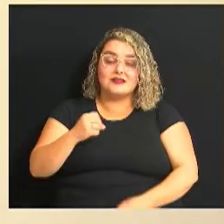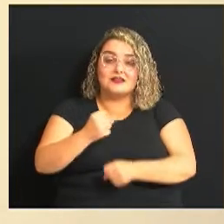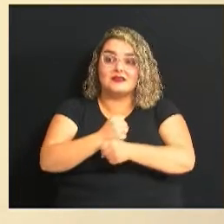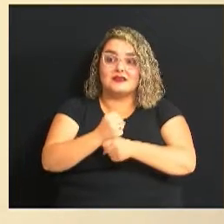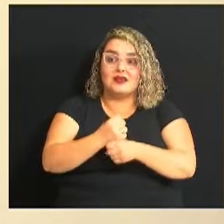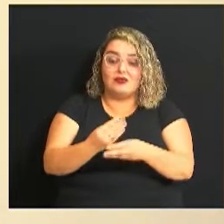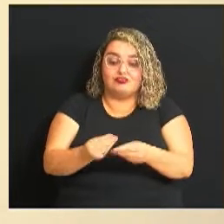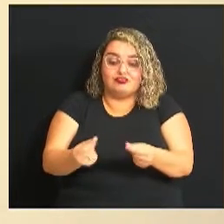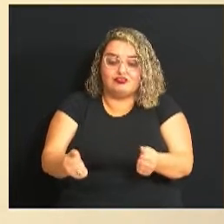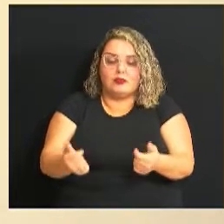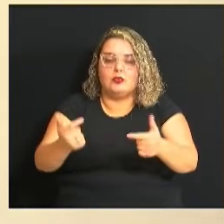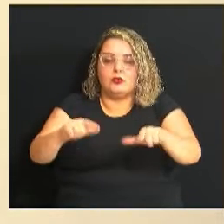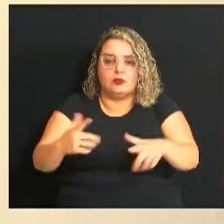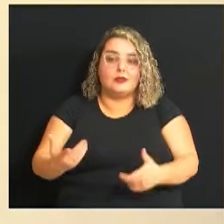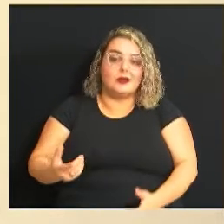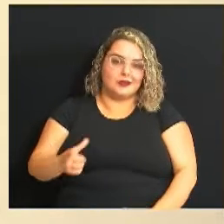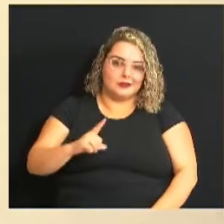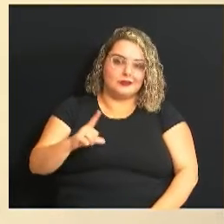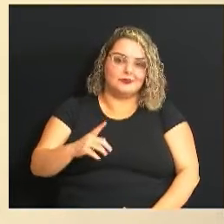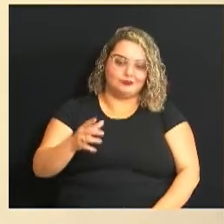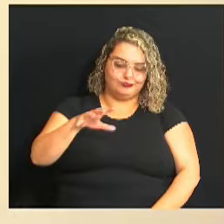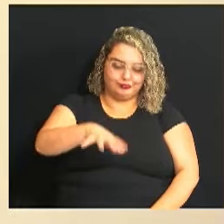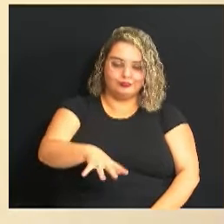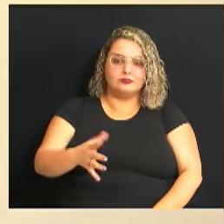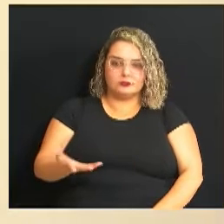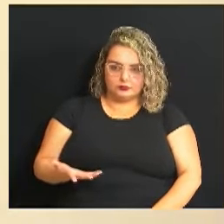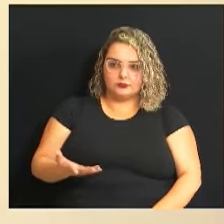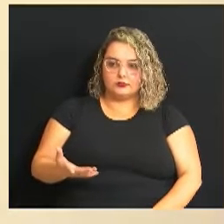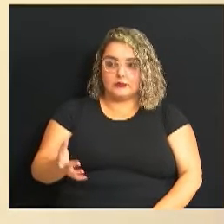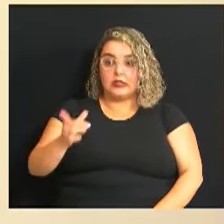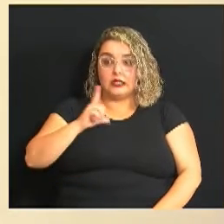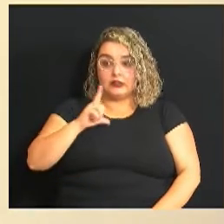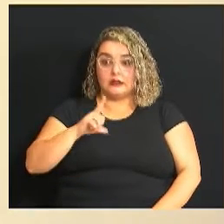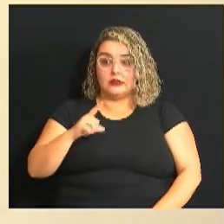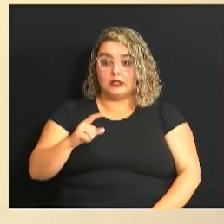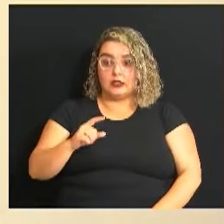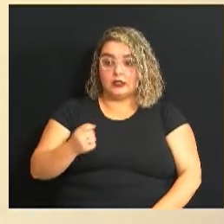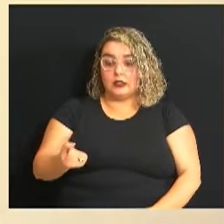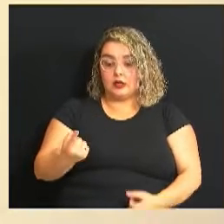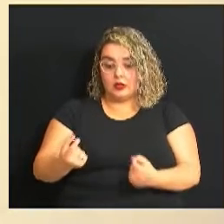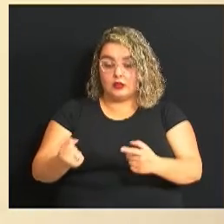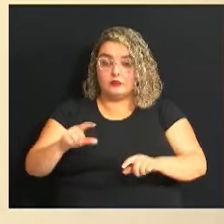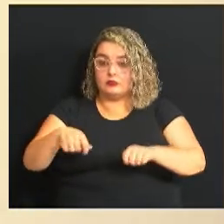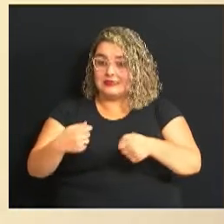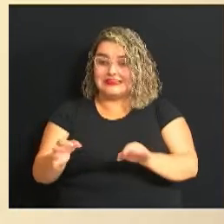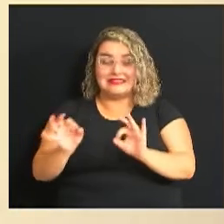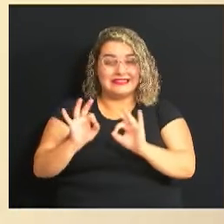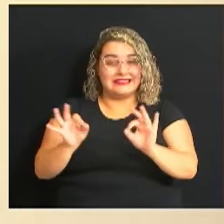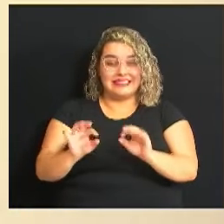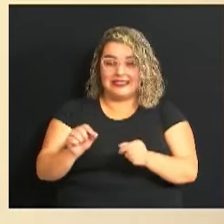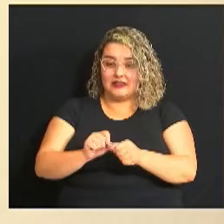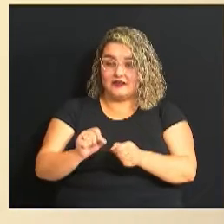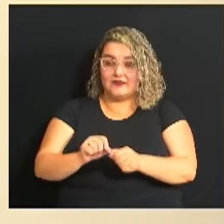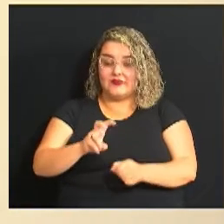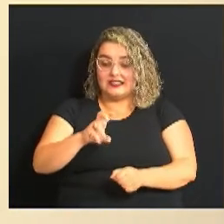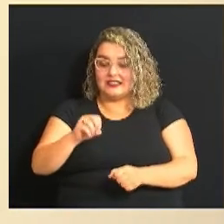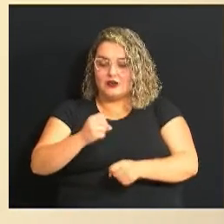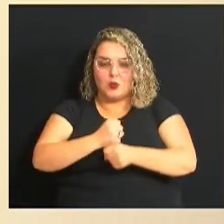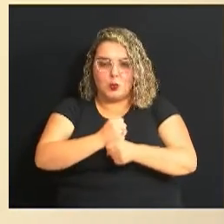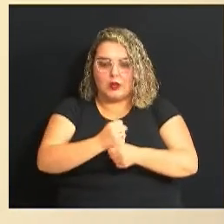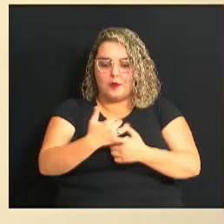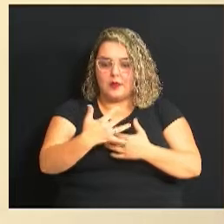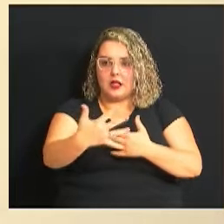onde ela se encontra. Existe algumas sinalizações que, se nada for feito, daqui a 50 anos, nós